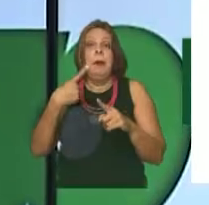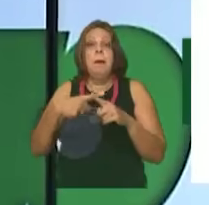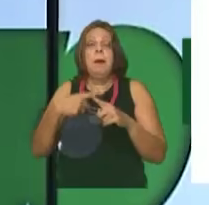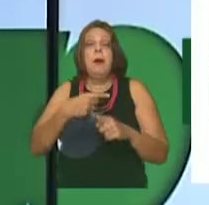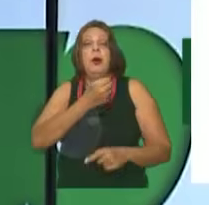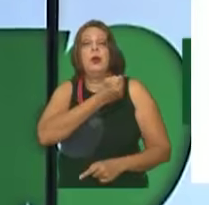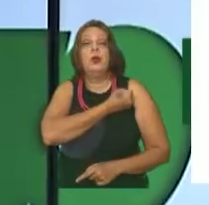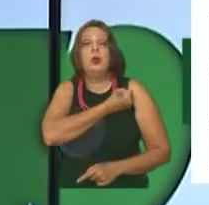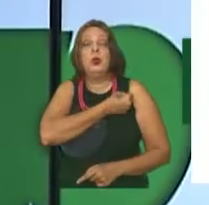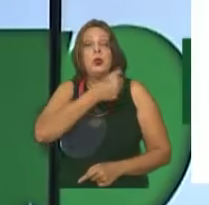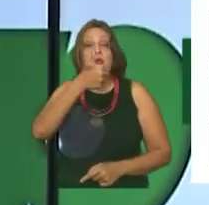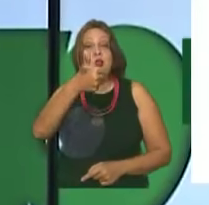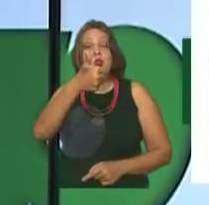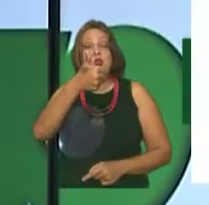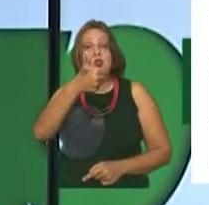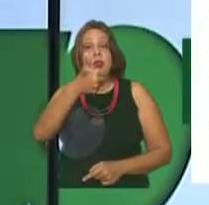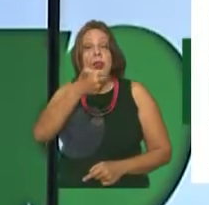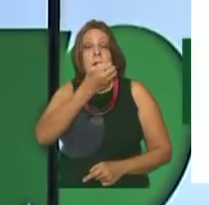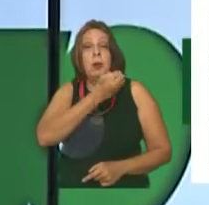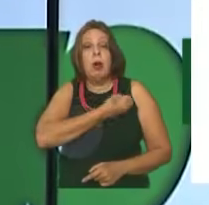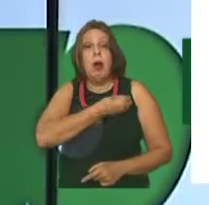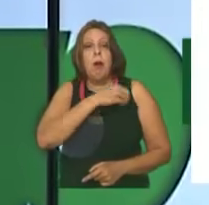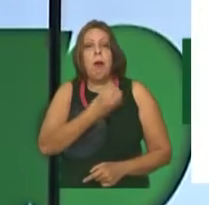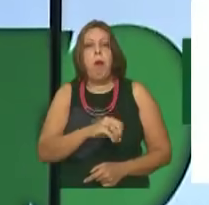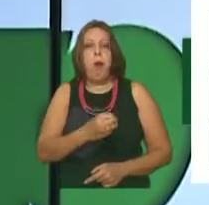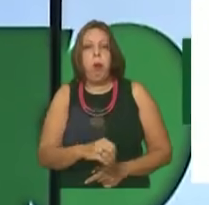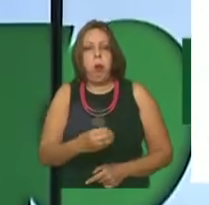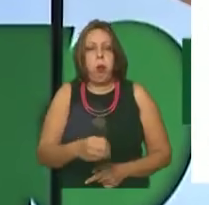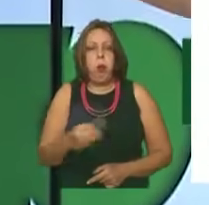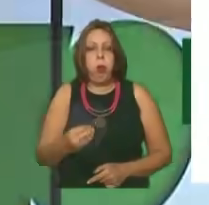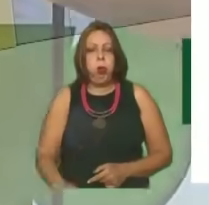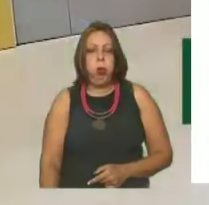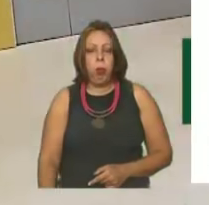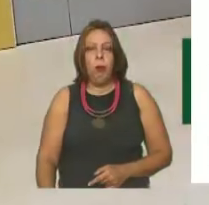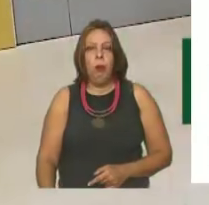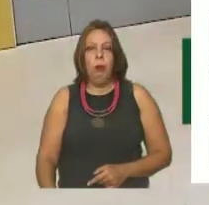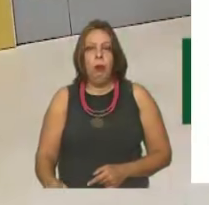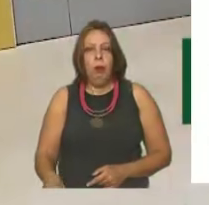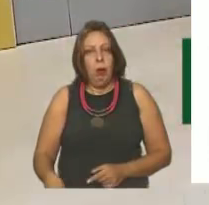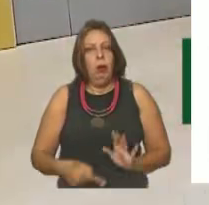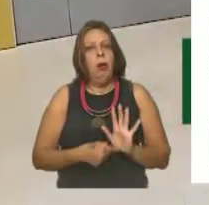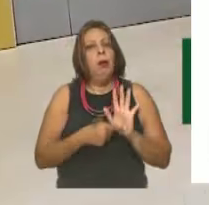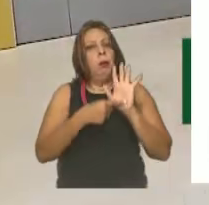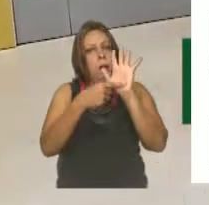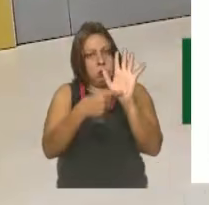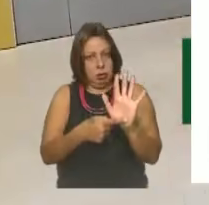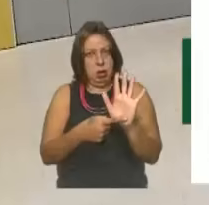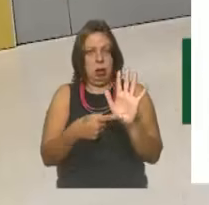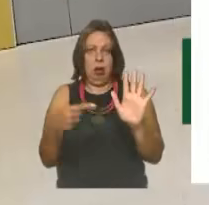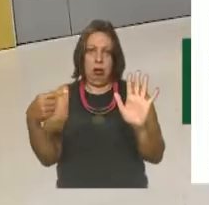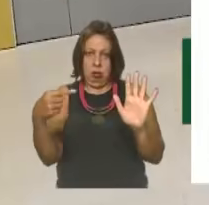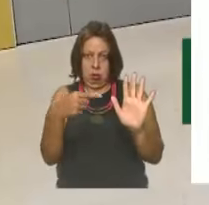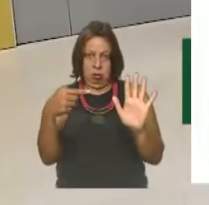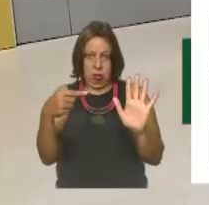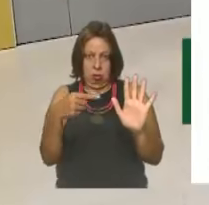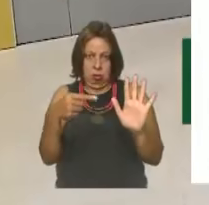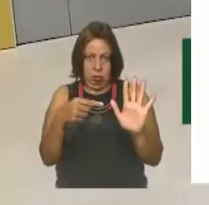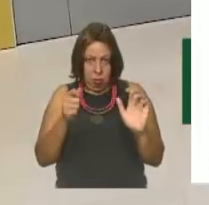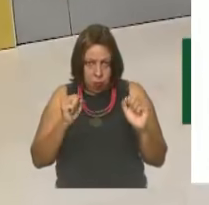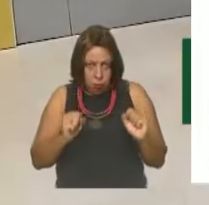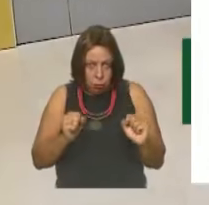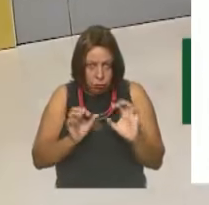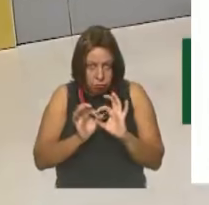aí a Valesca pegou, a gente tá conferindo a bolinha que caiu, a auditoria também já conferiu, posso autorizá-la a